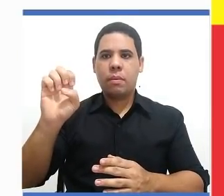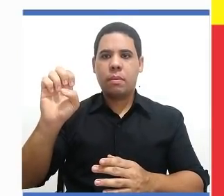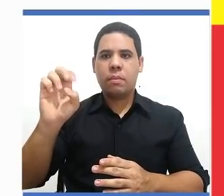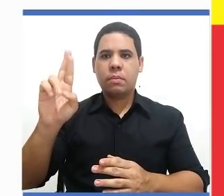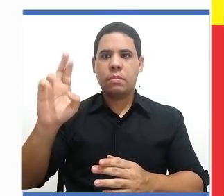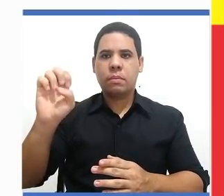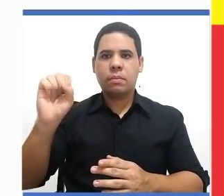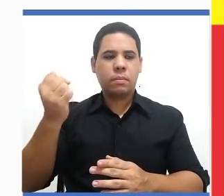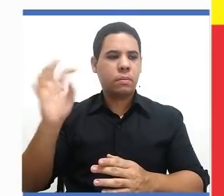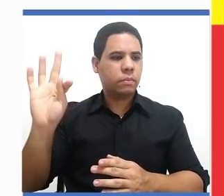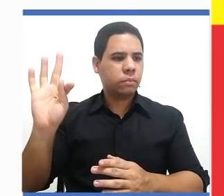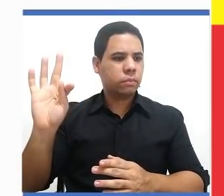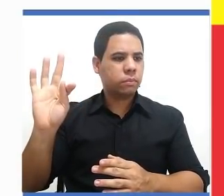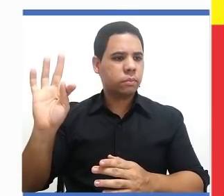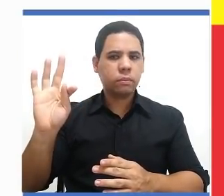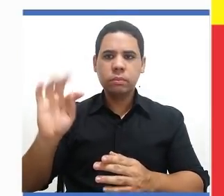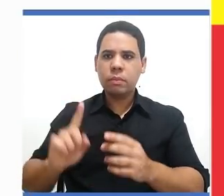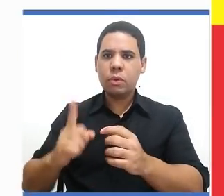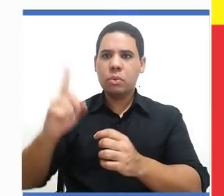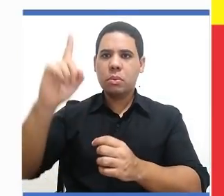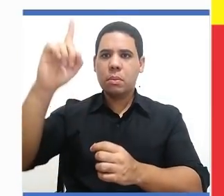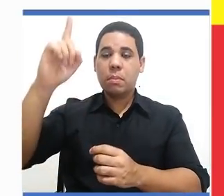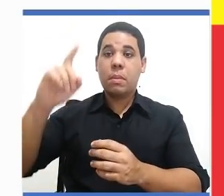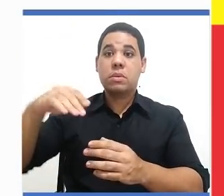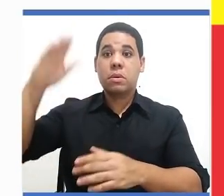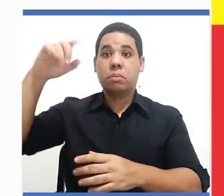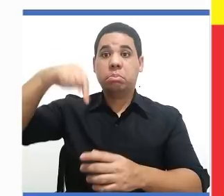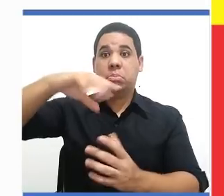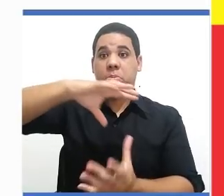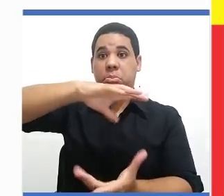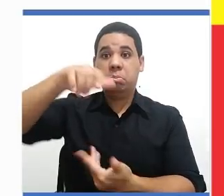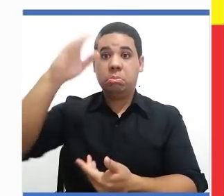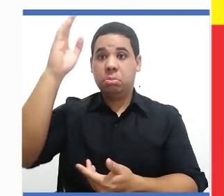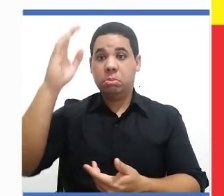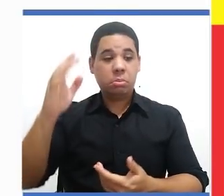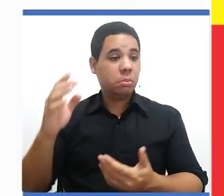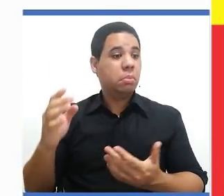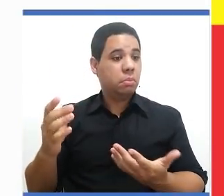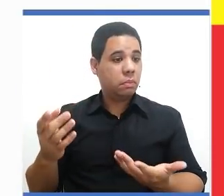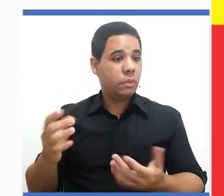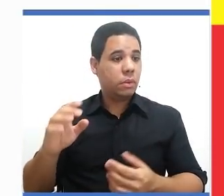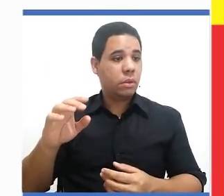China, é o ponto mais alto da Terra. Possui aproximadamente